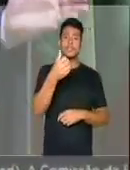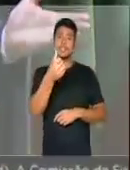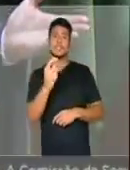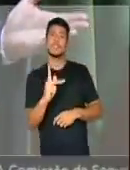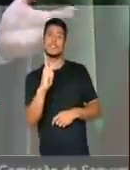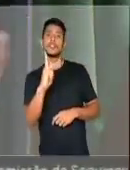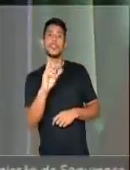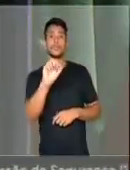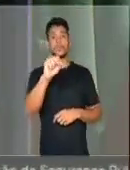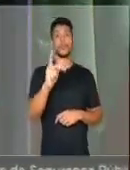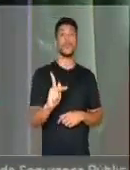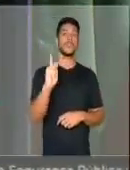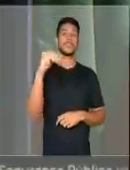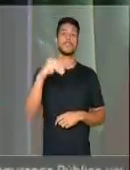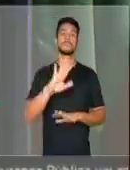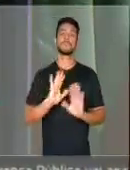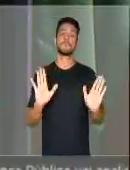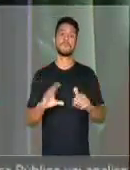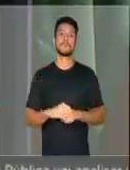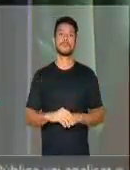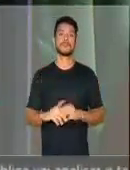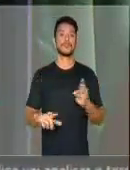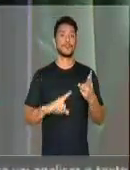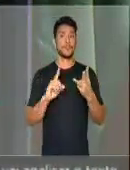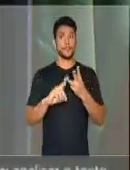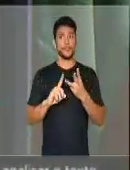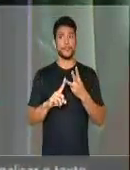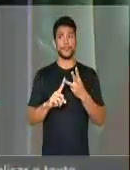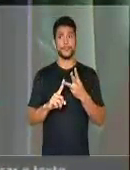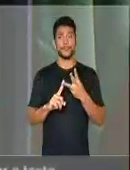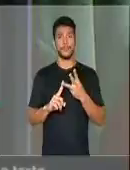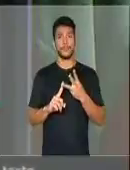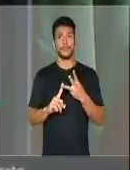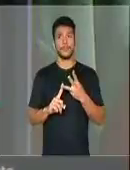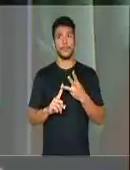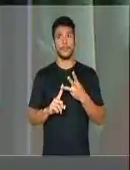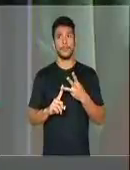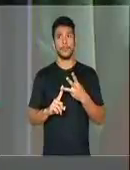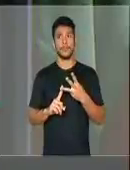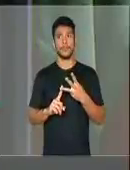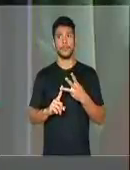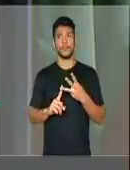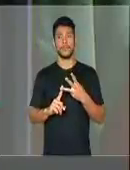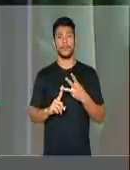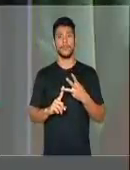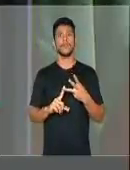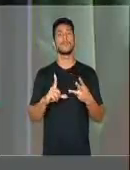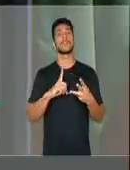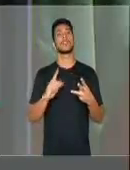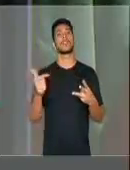a 8 km. 3. A chamada pública também tem um erro grave.